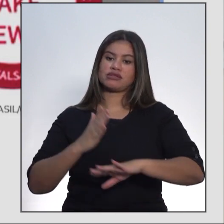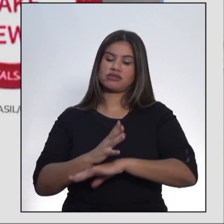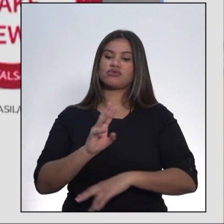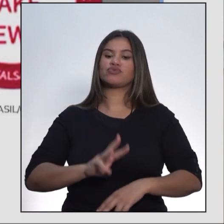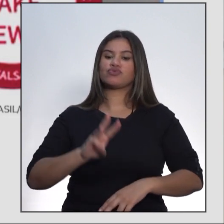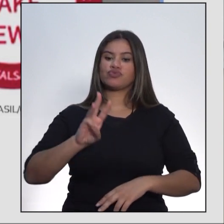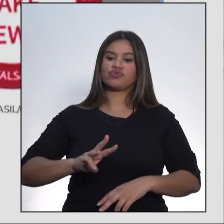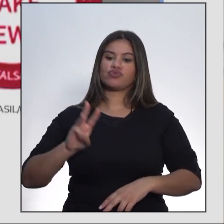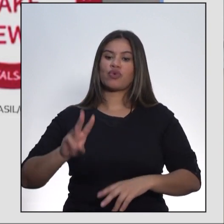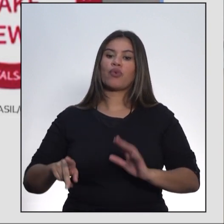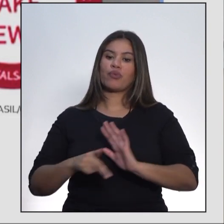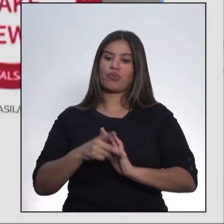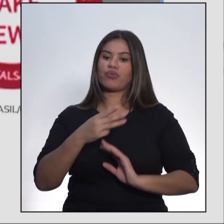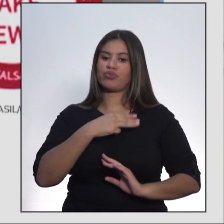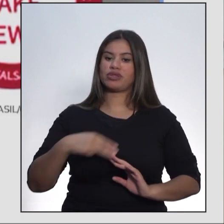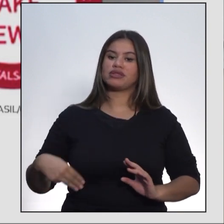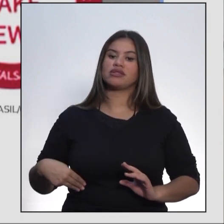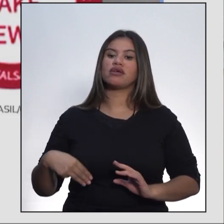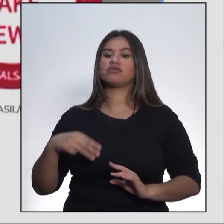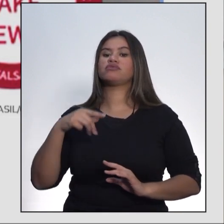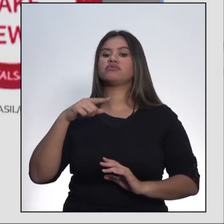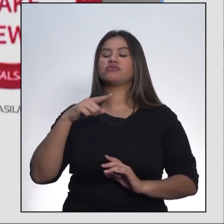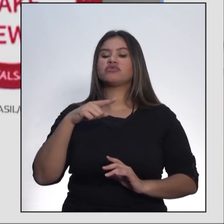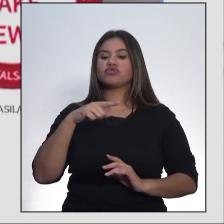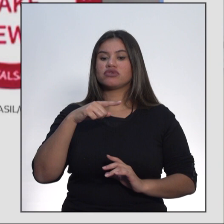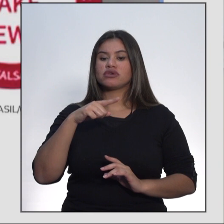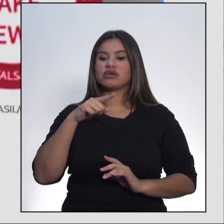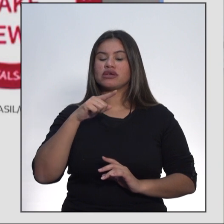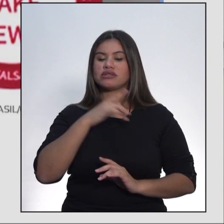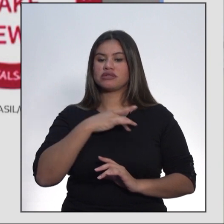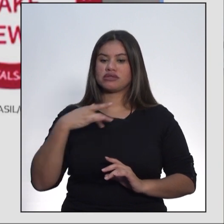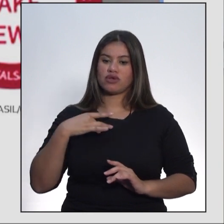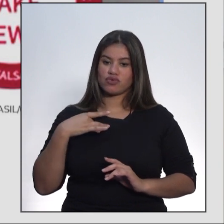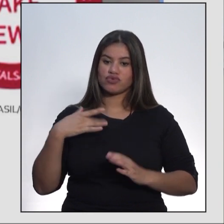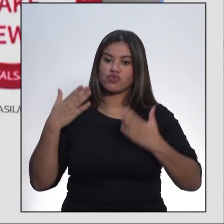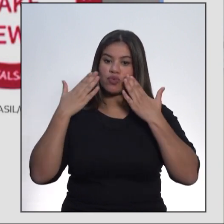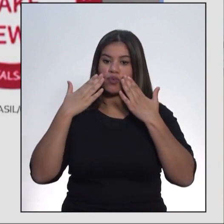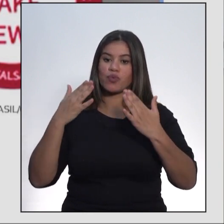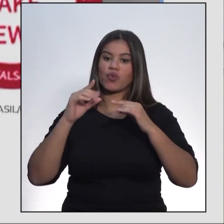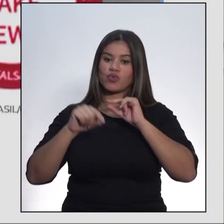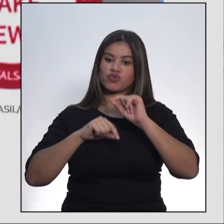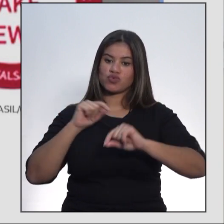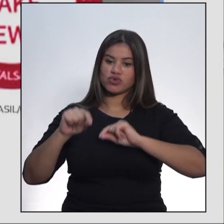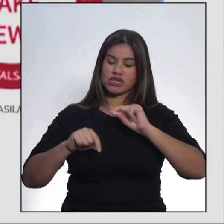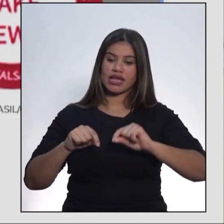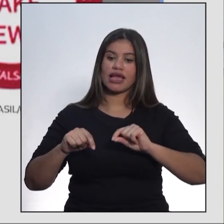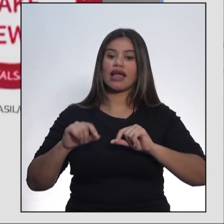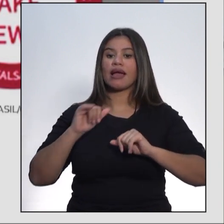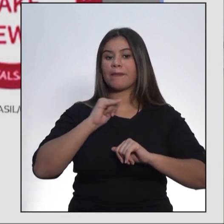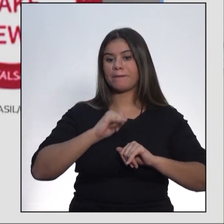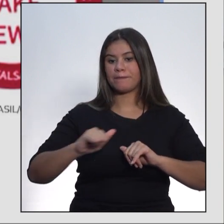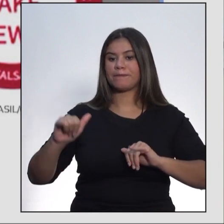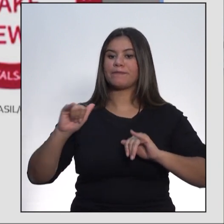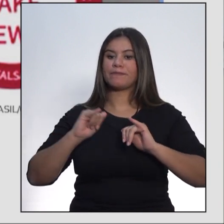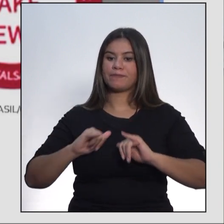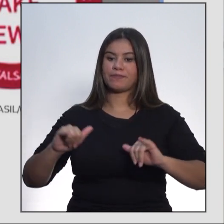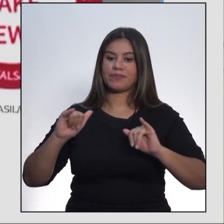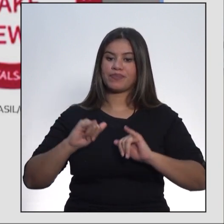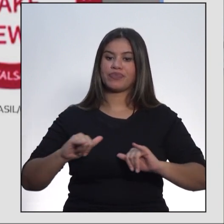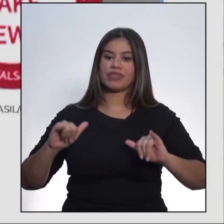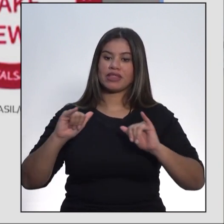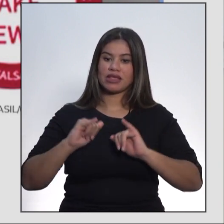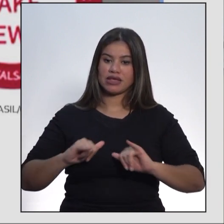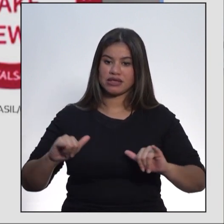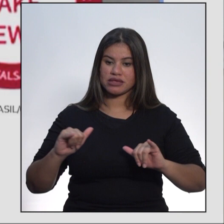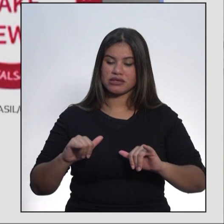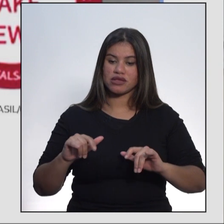site do Ministério da Saúde, eles vão mostrar para você se a notícia que está ali do Ministério da Saúde, da